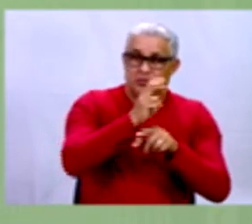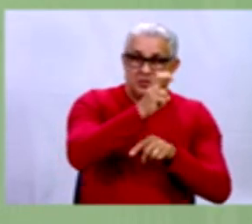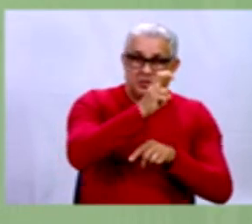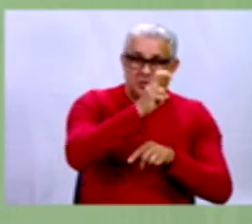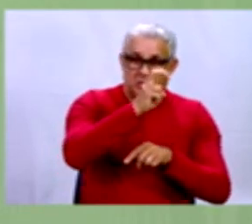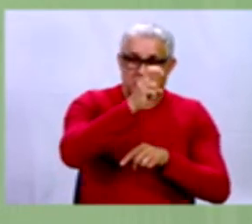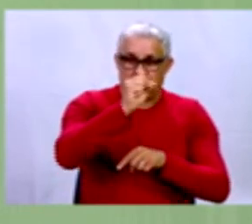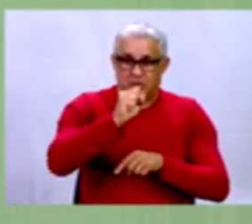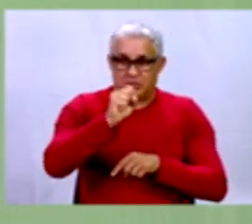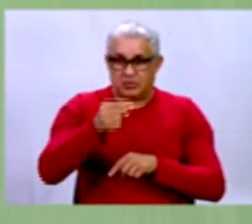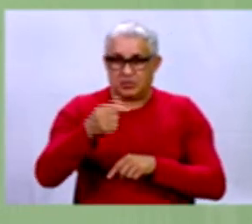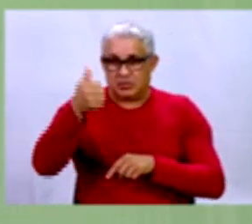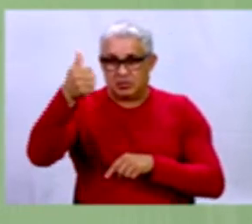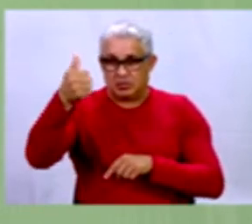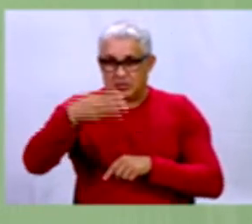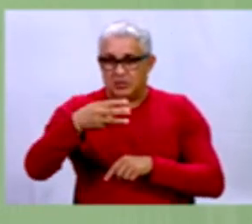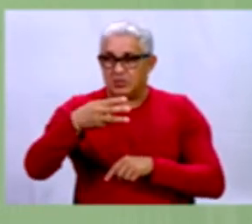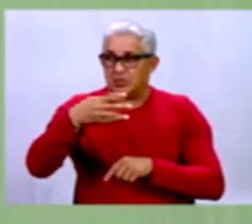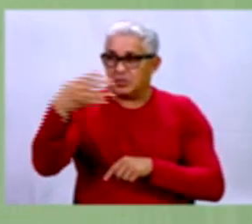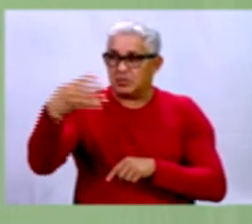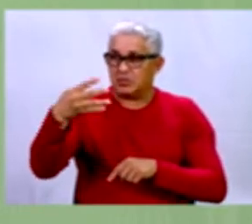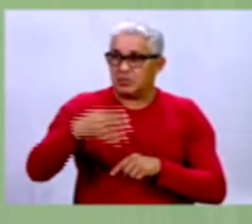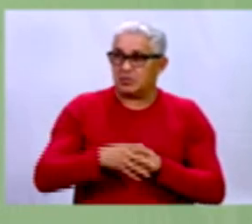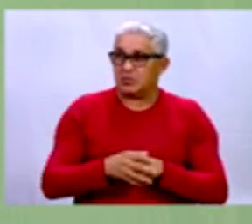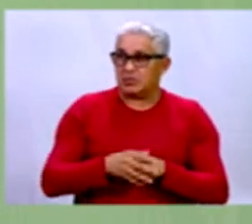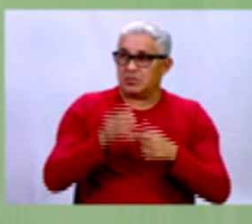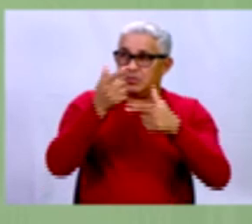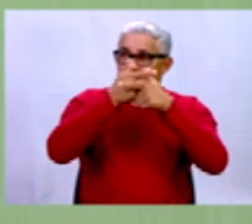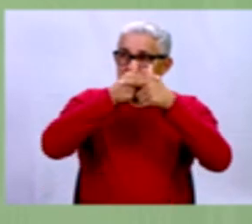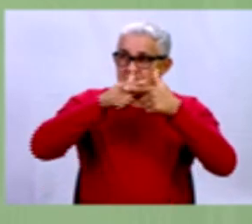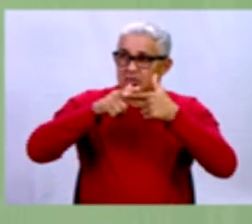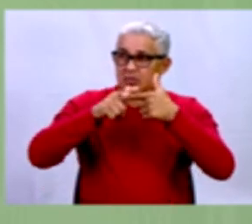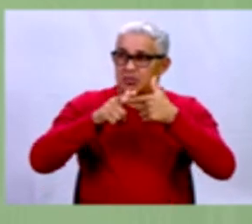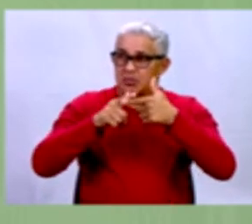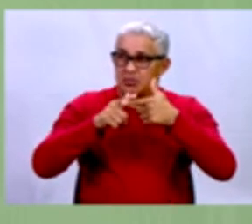58,1344, menos 1 divididos pela nossa taxa.